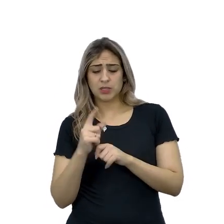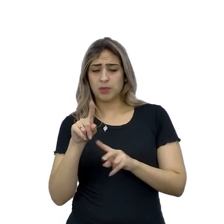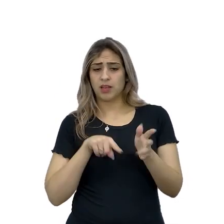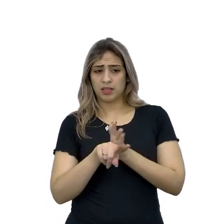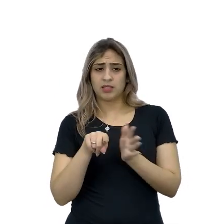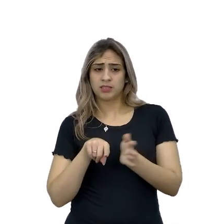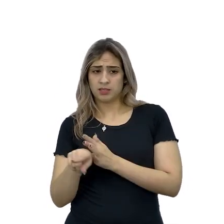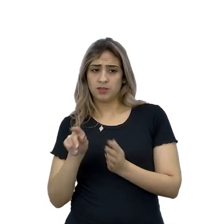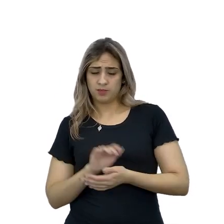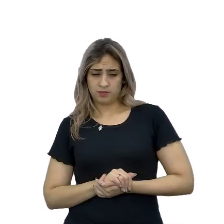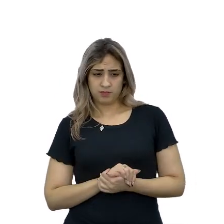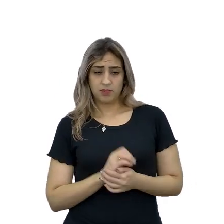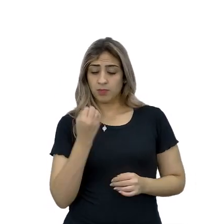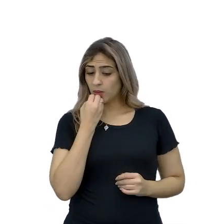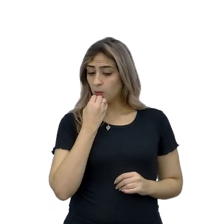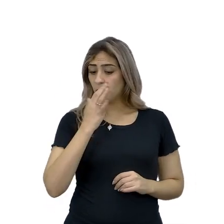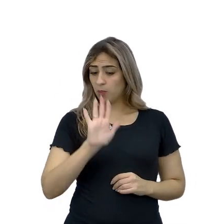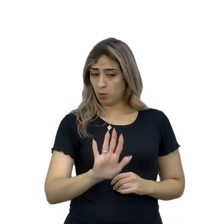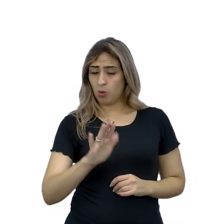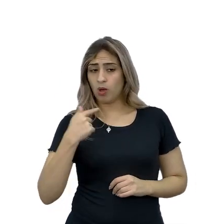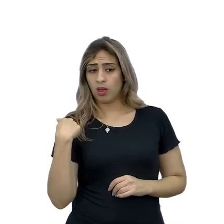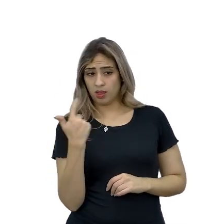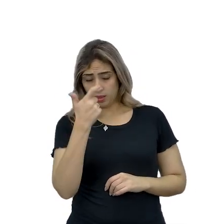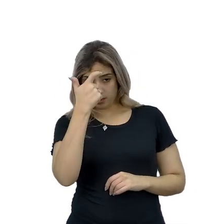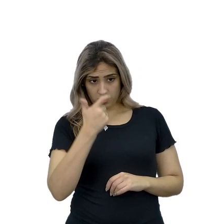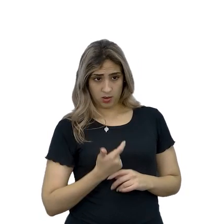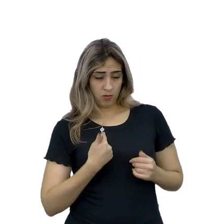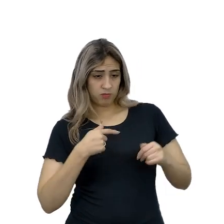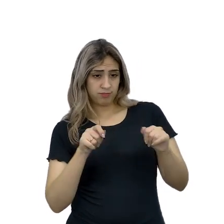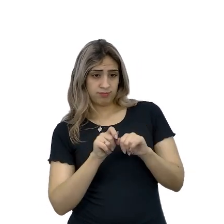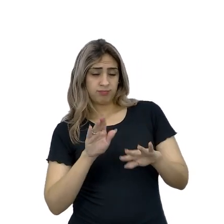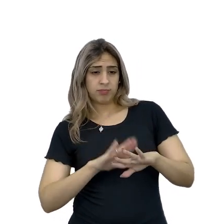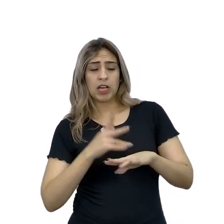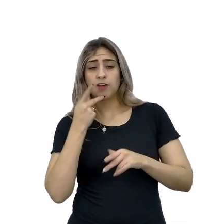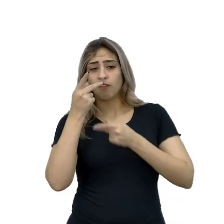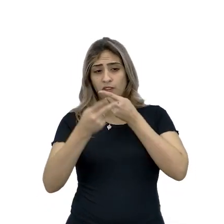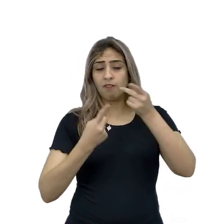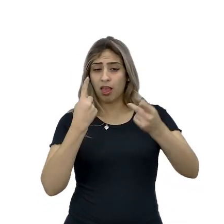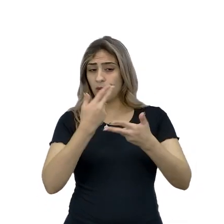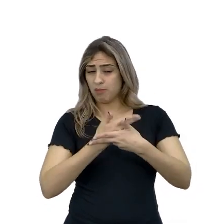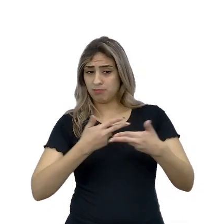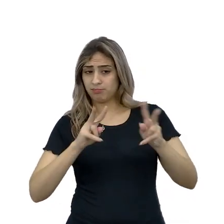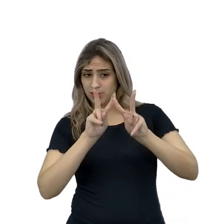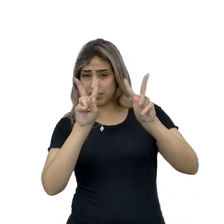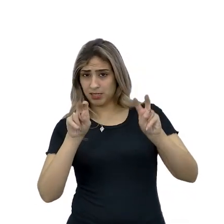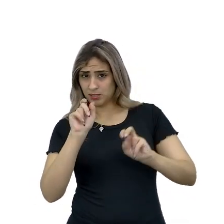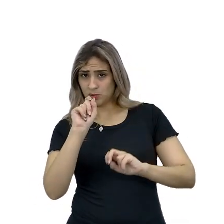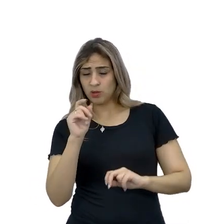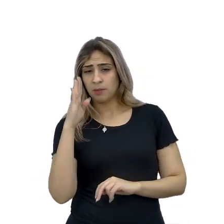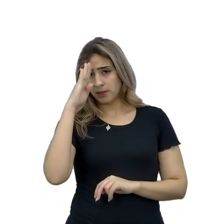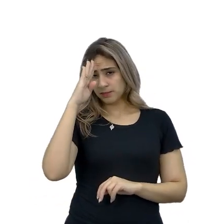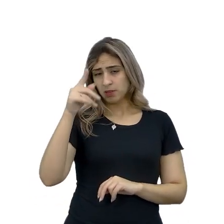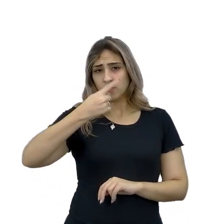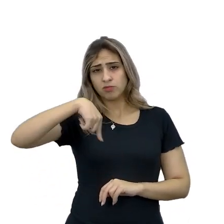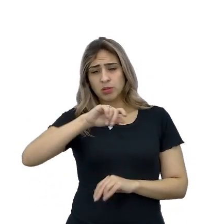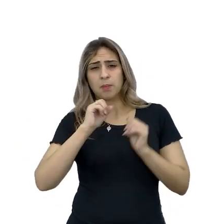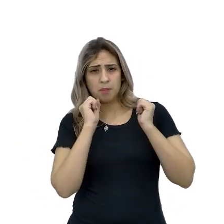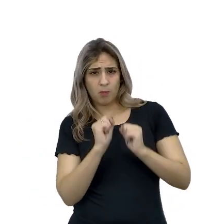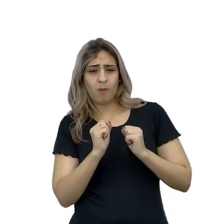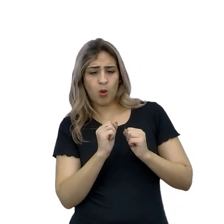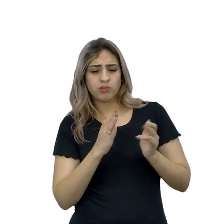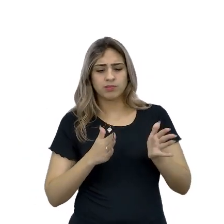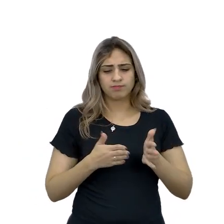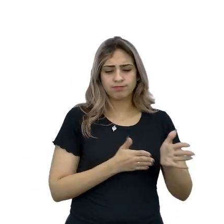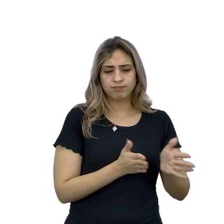Valdir? Bom, eu vou falar uma das questões, né, para que depois você possa